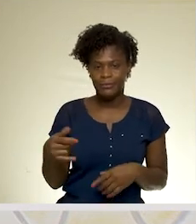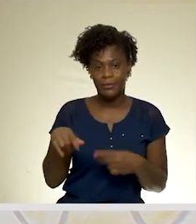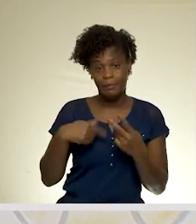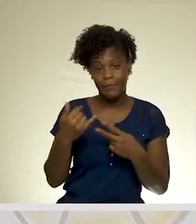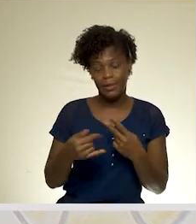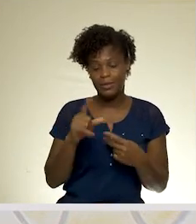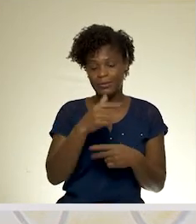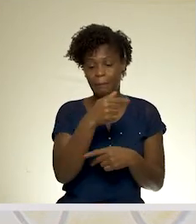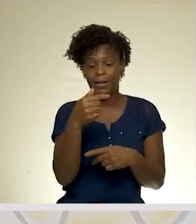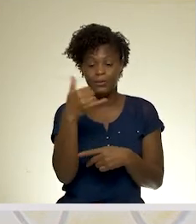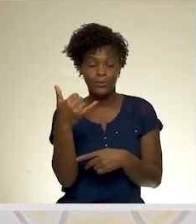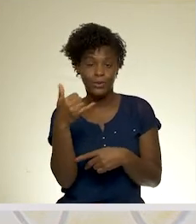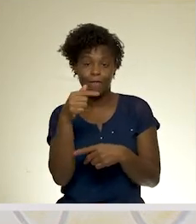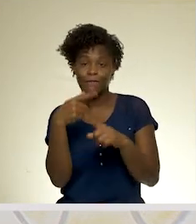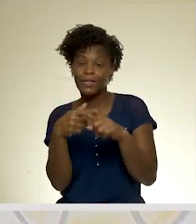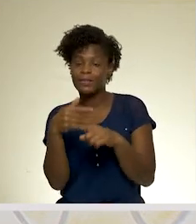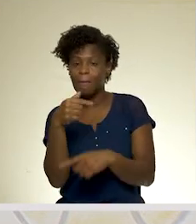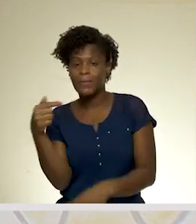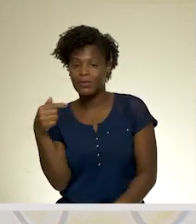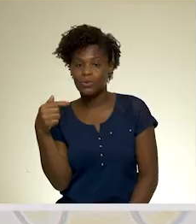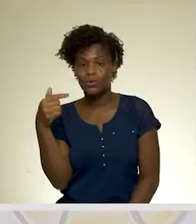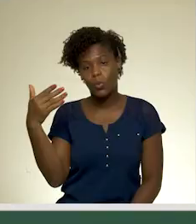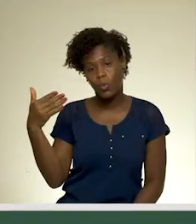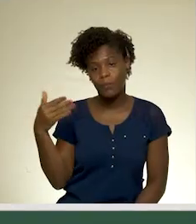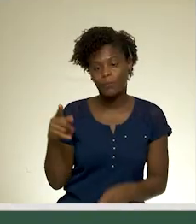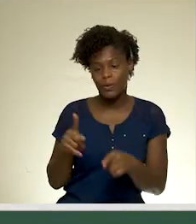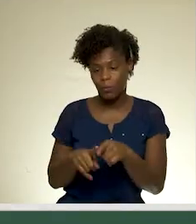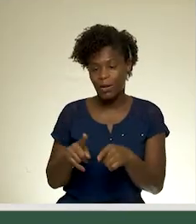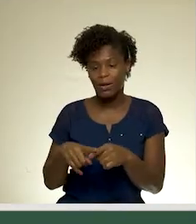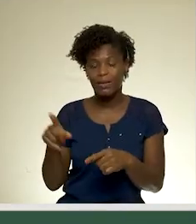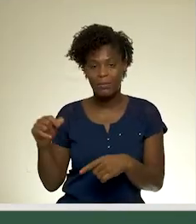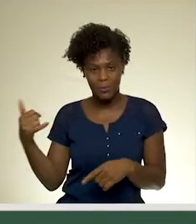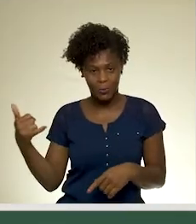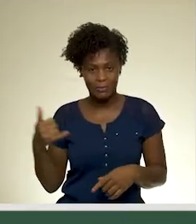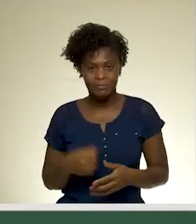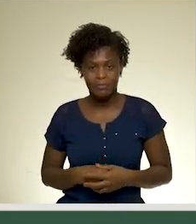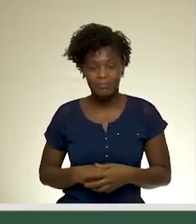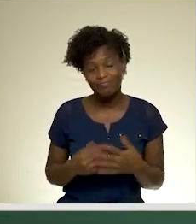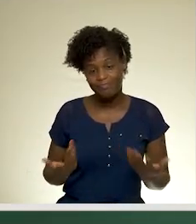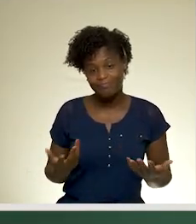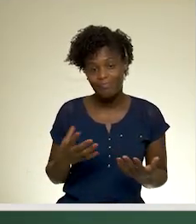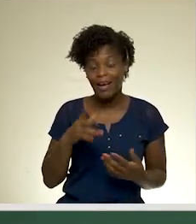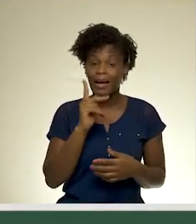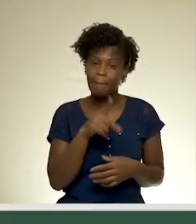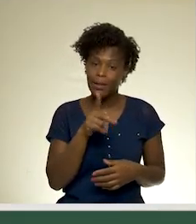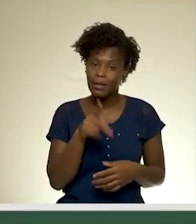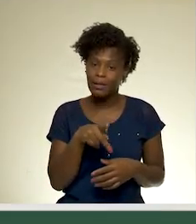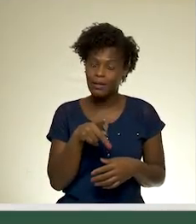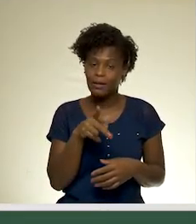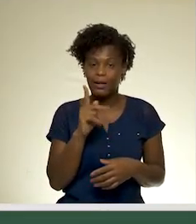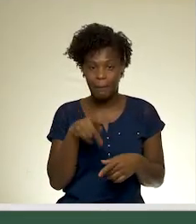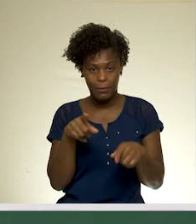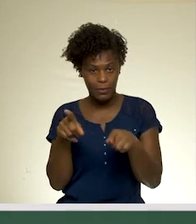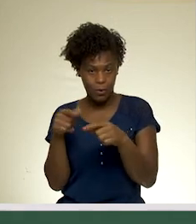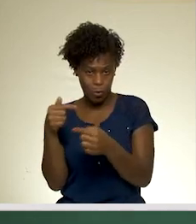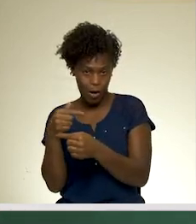2, menos 2 vezes menos 1 dá 2. Então, K é